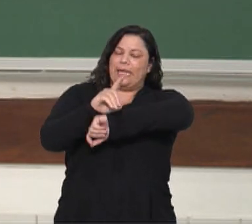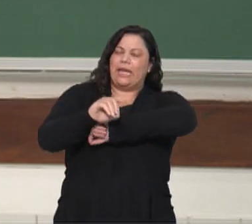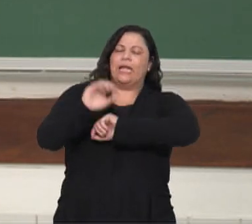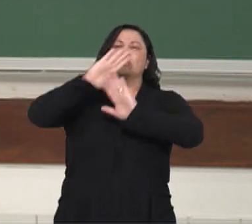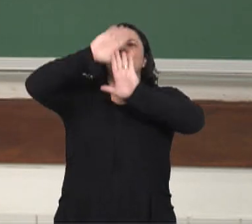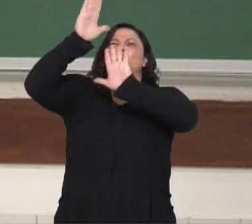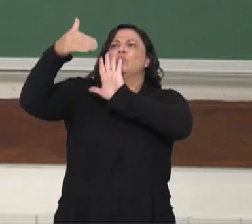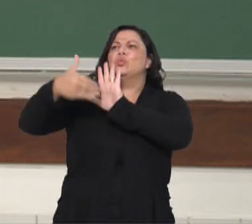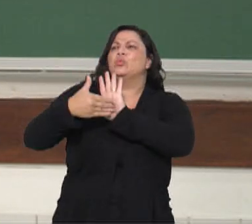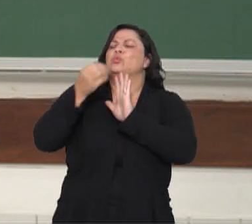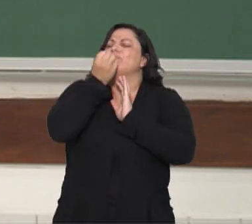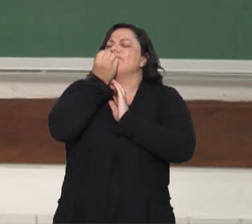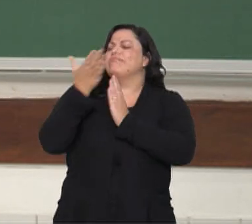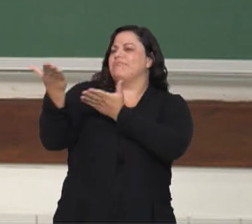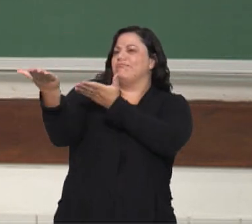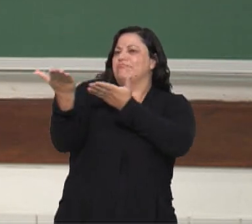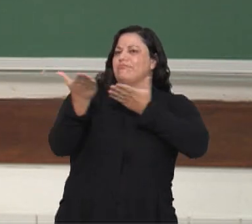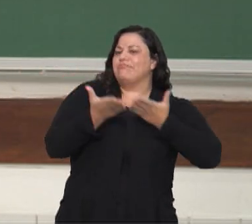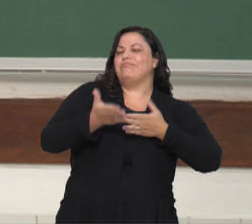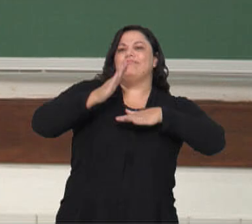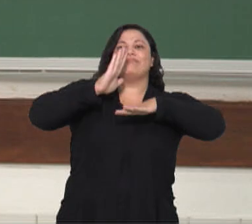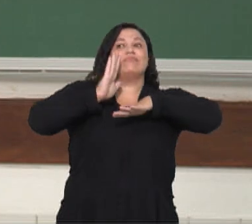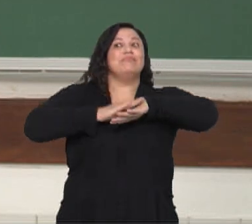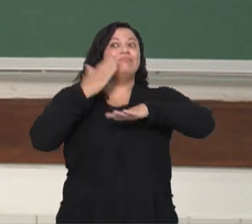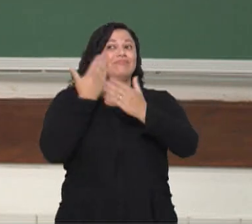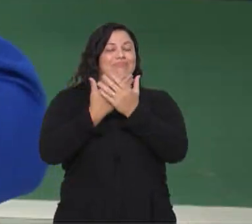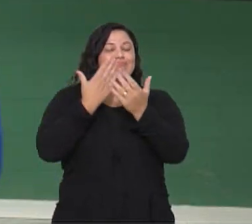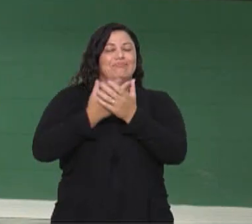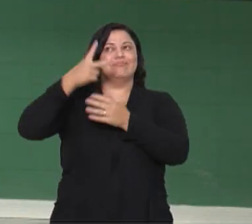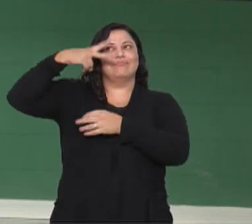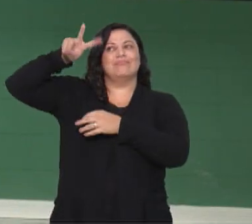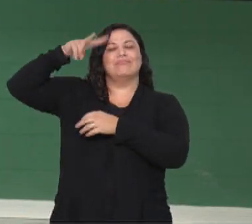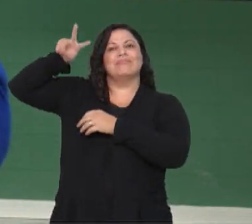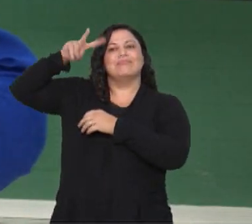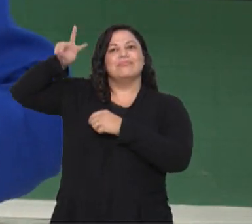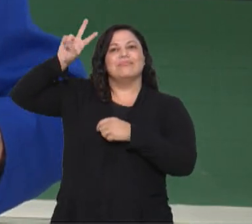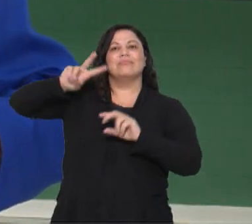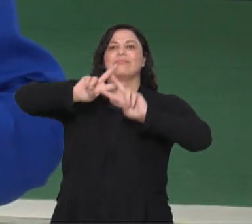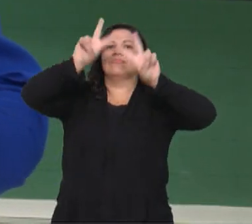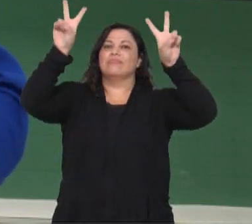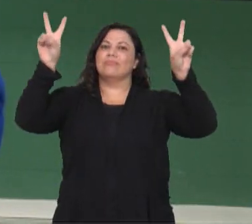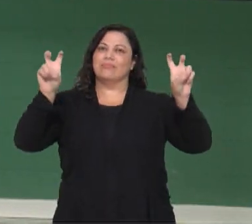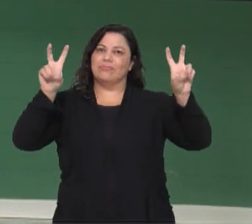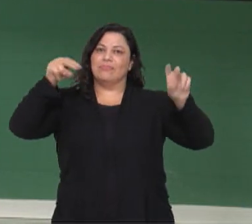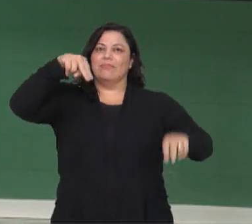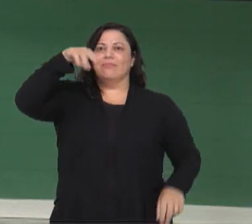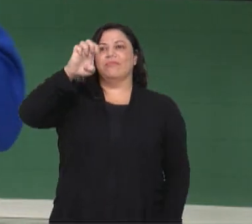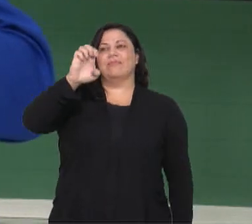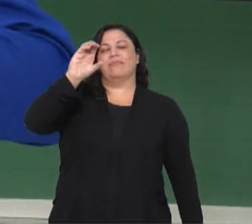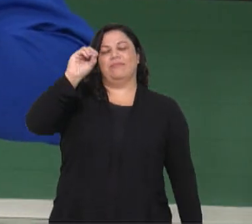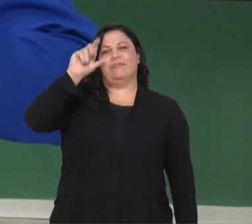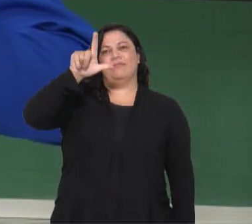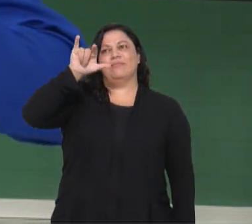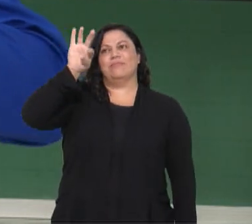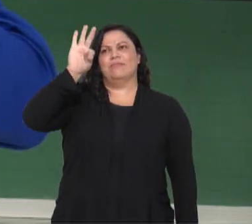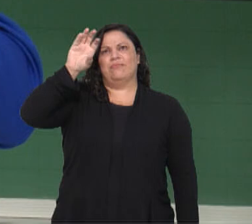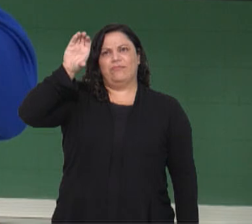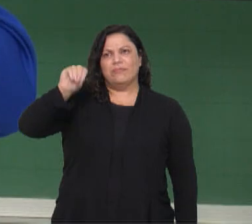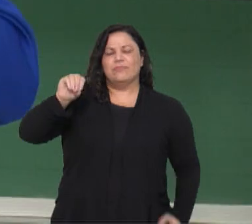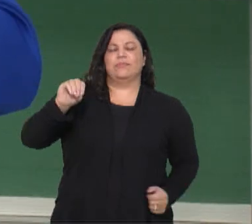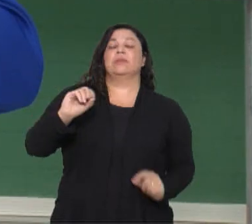bem-vindos para mais uma aula de História e essa inclusive, nosso tema é Neolítico, vamos entender